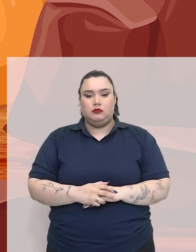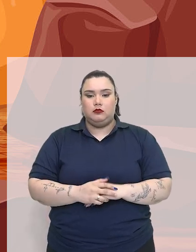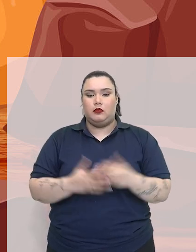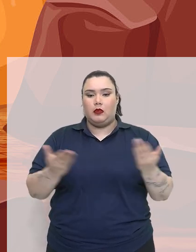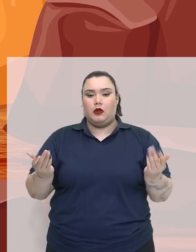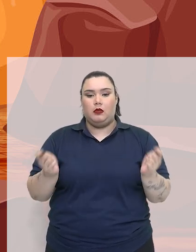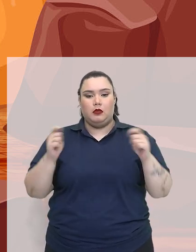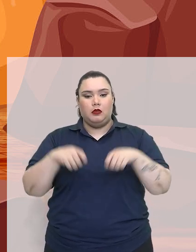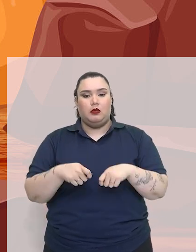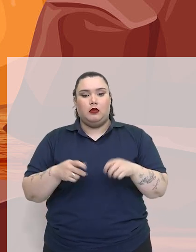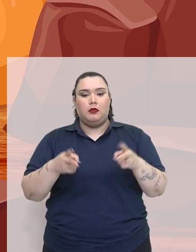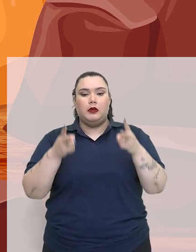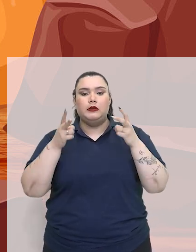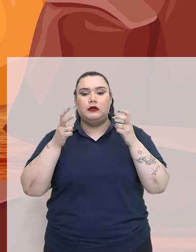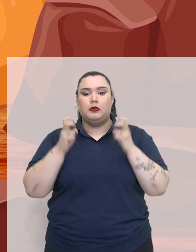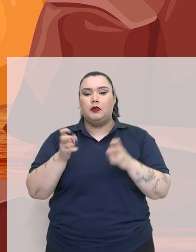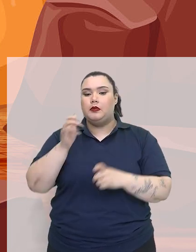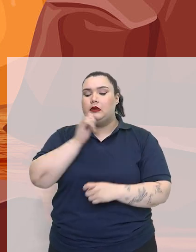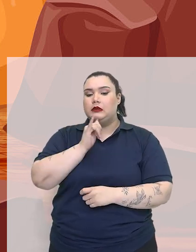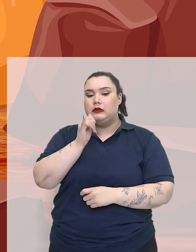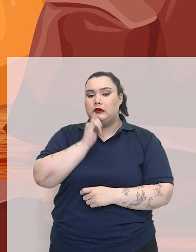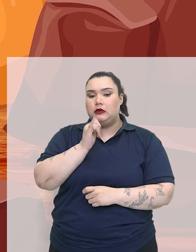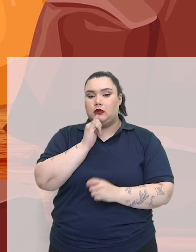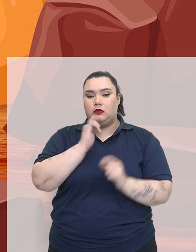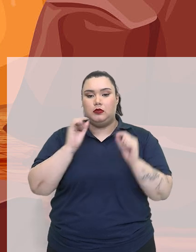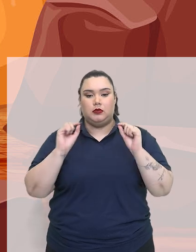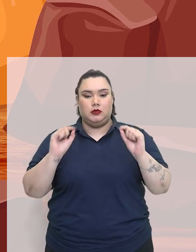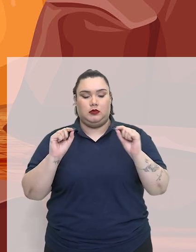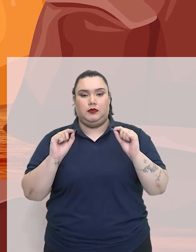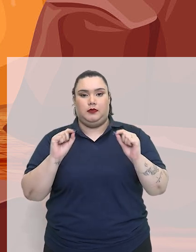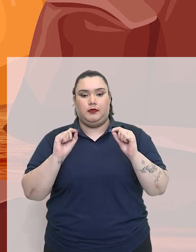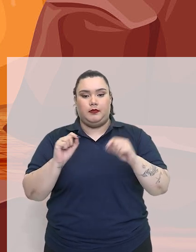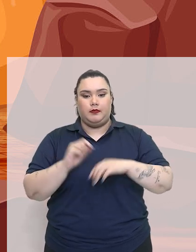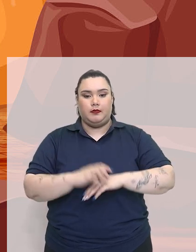nós podemos observar um exemplo, né,